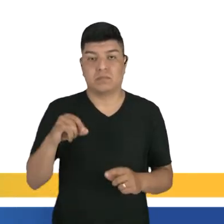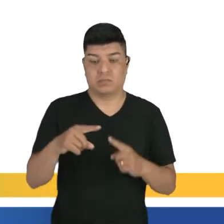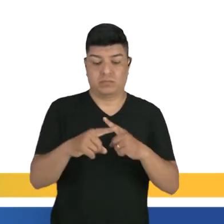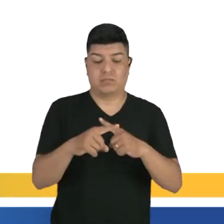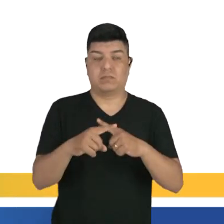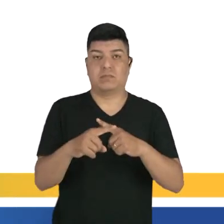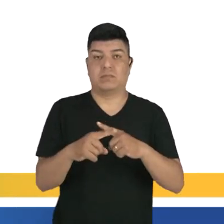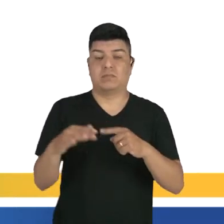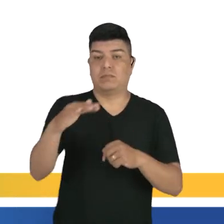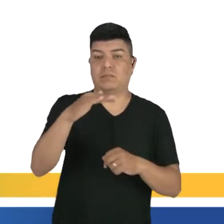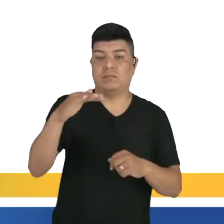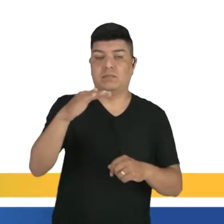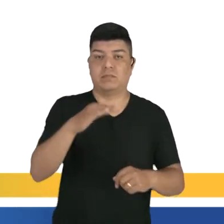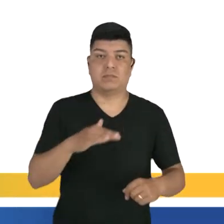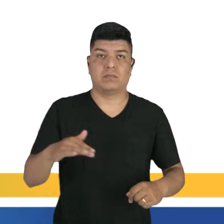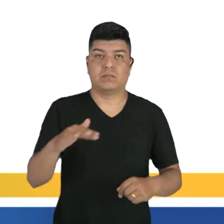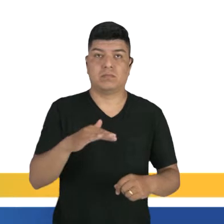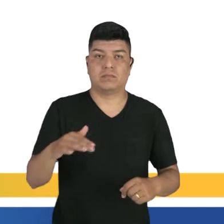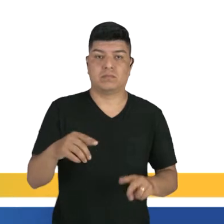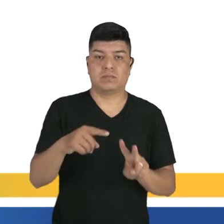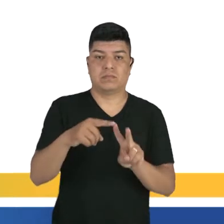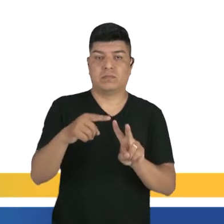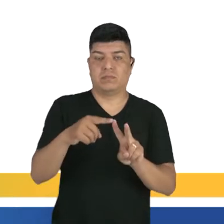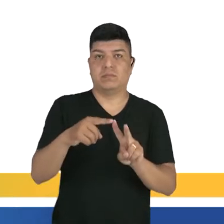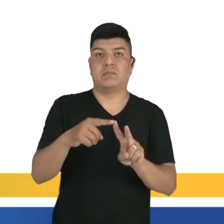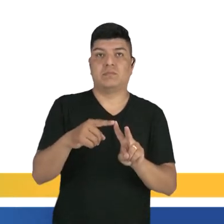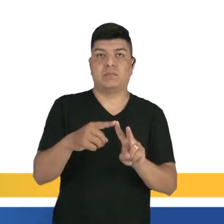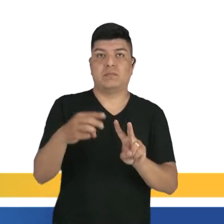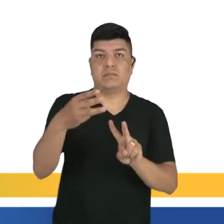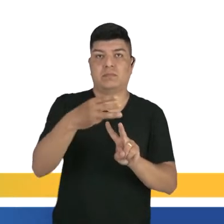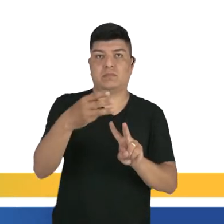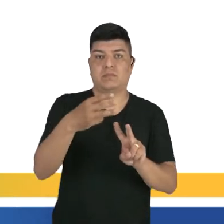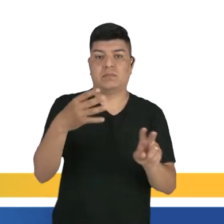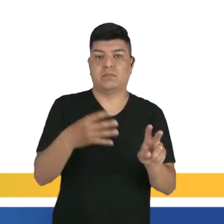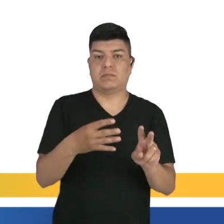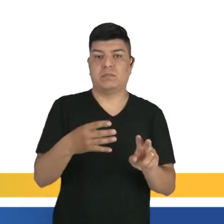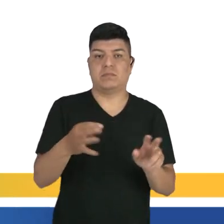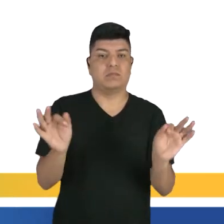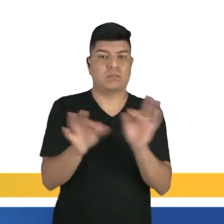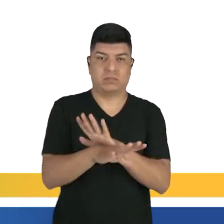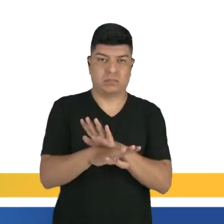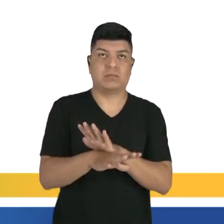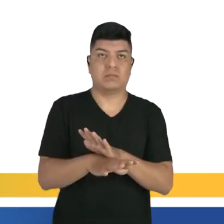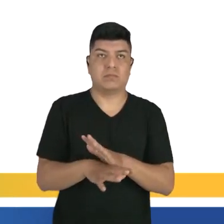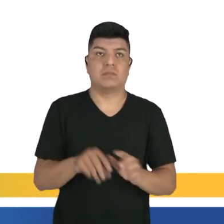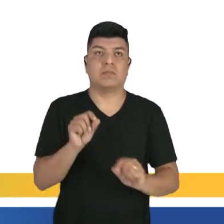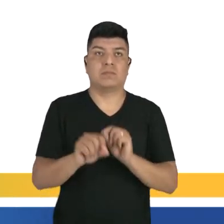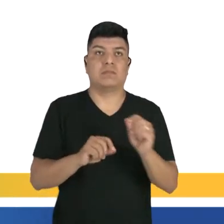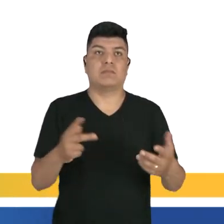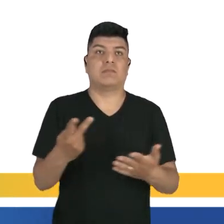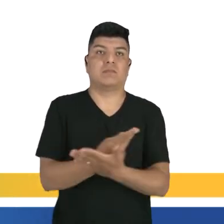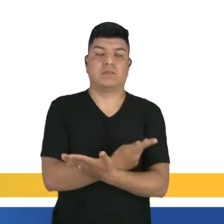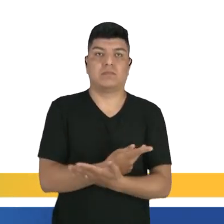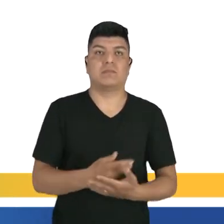se eu multiplicar em cima e embaixo pela raiz cúbica de 4 ao quadrado, eu resolvo o meu problema. Então, olha o que acontece,